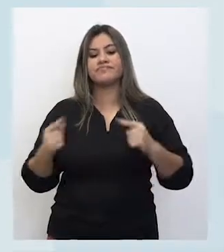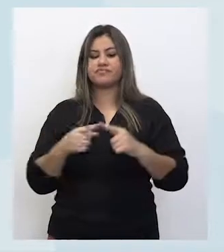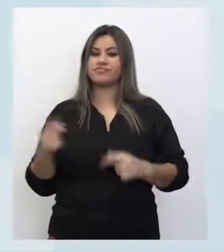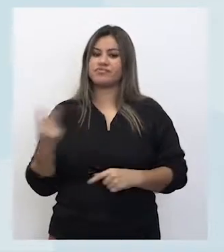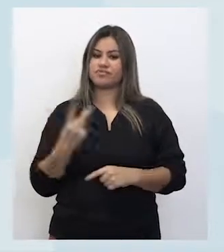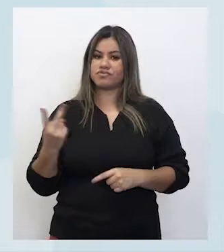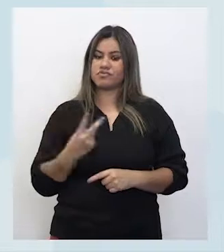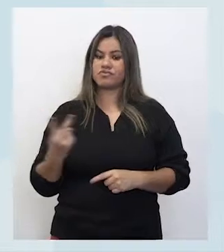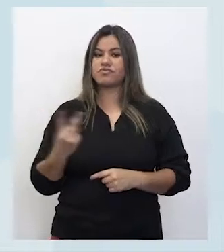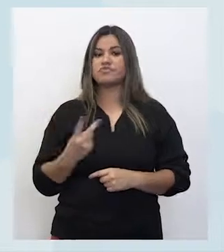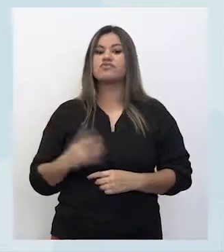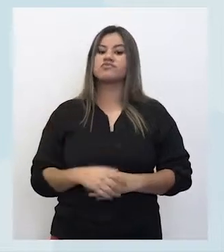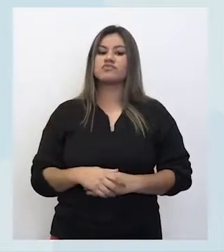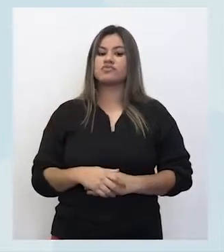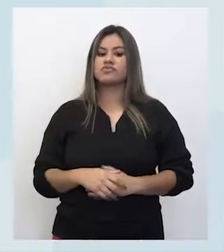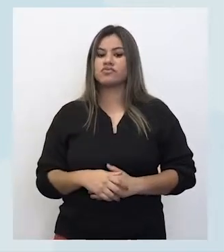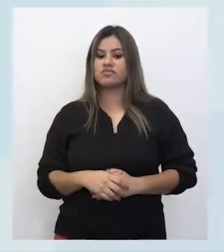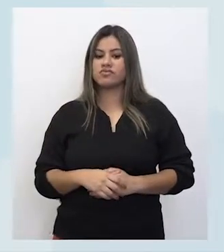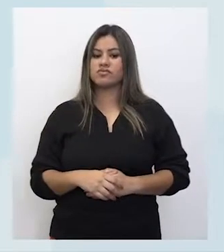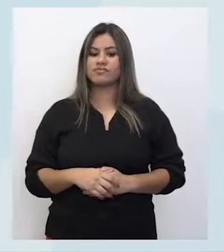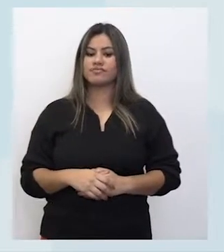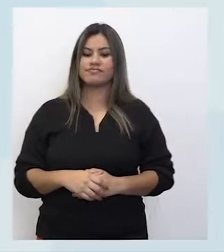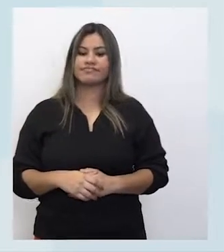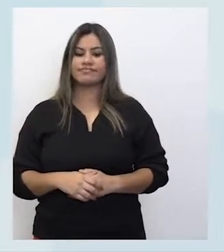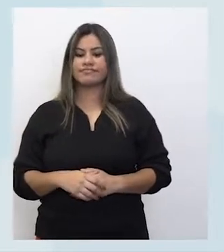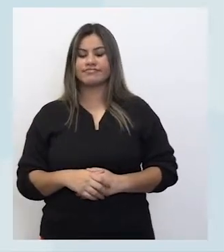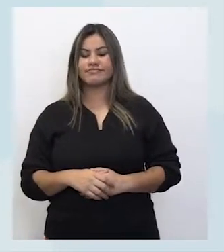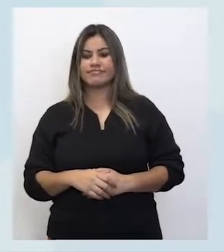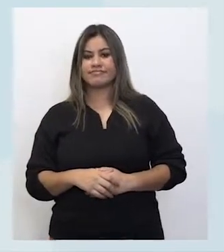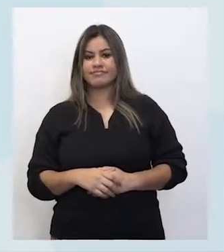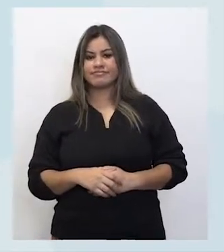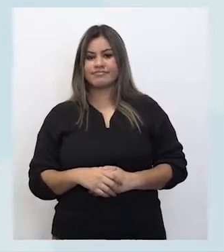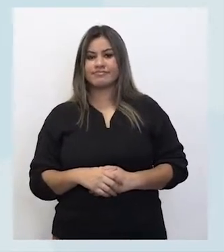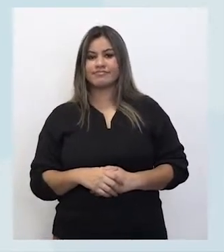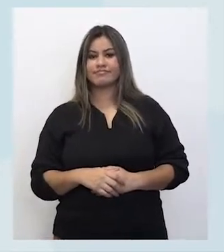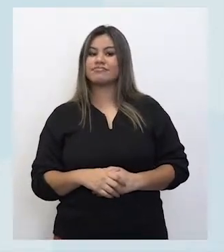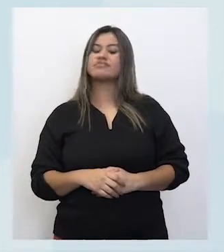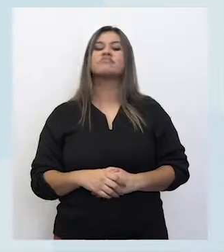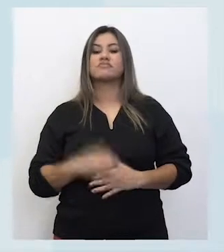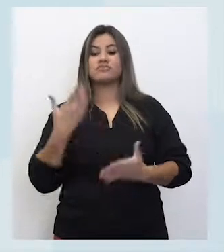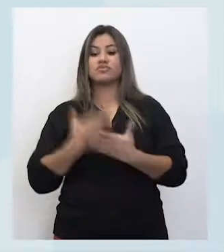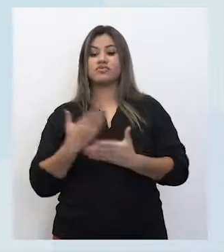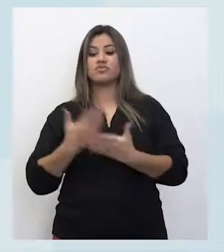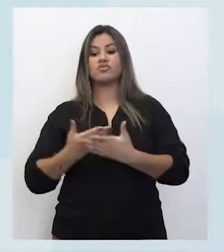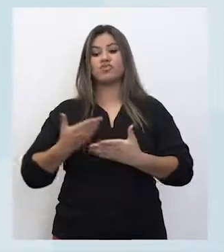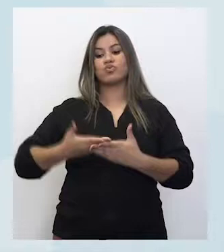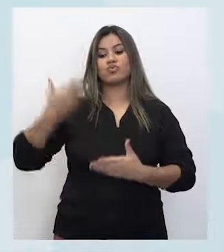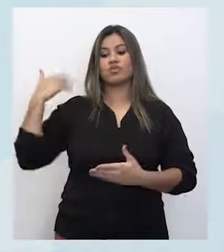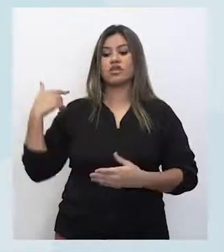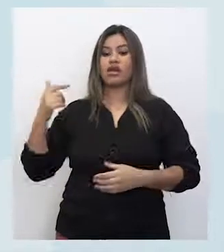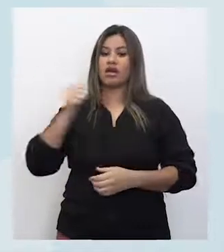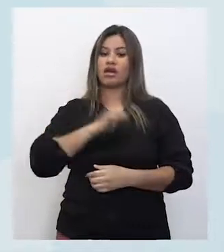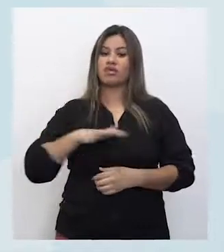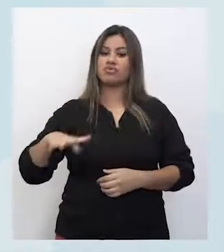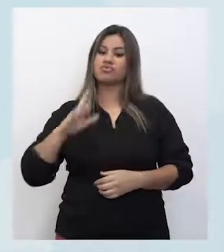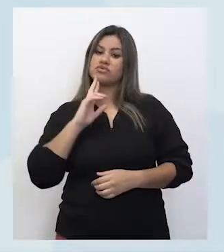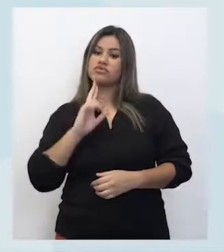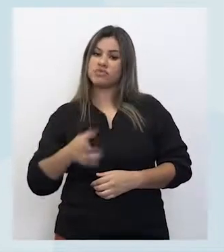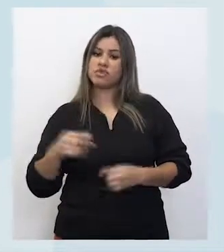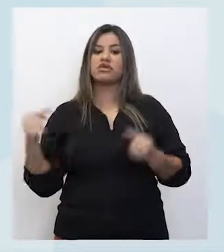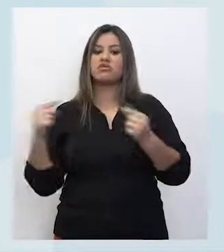Alessandra naturais, a Maria Cristina, os dois. Na aula passada, os alunos também